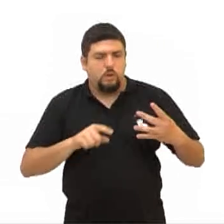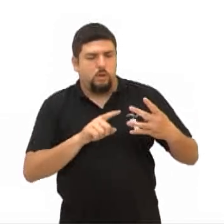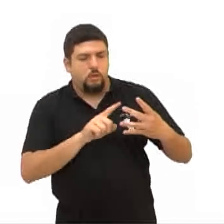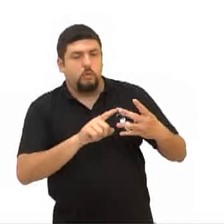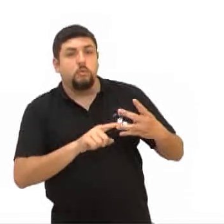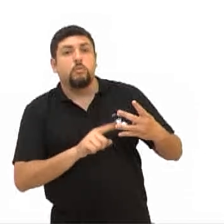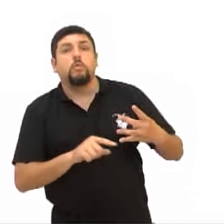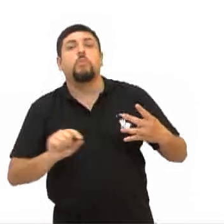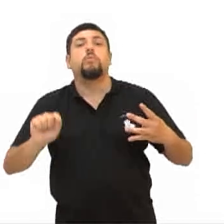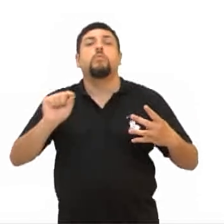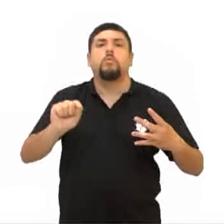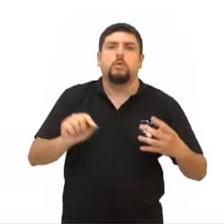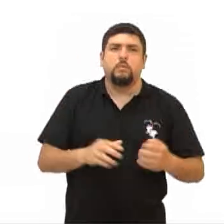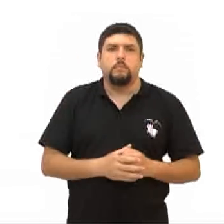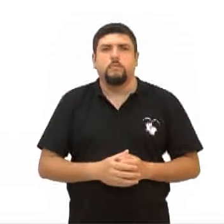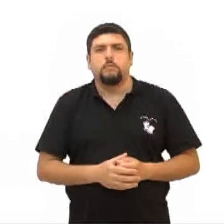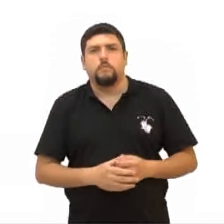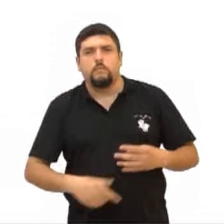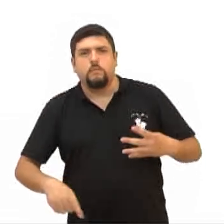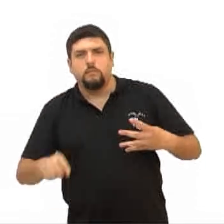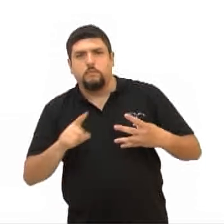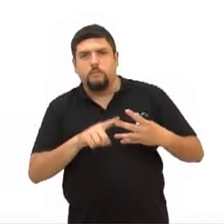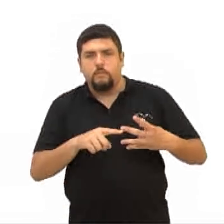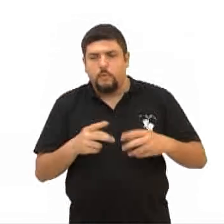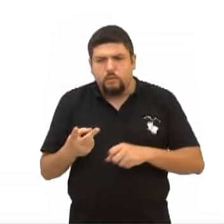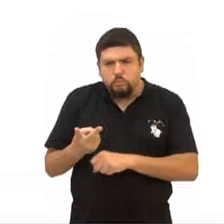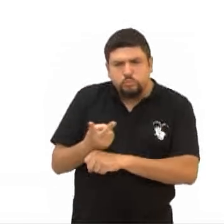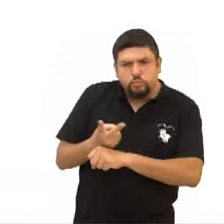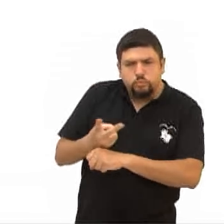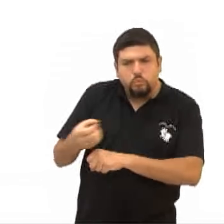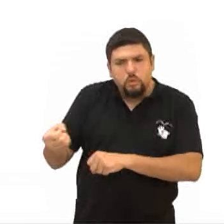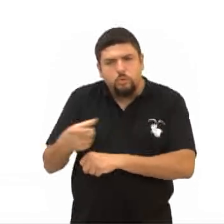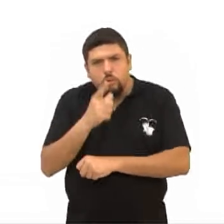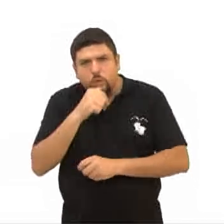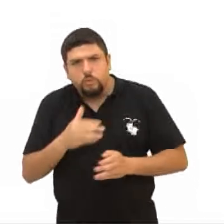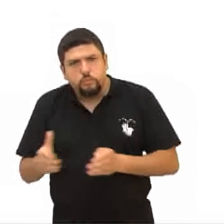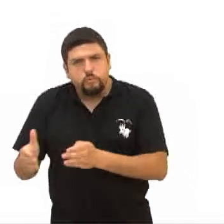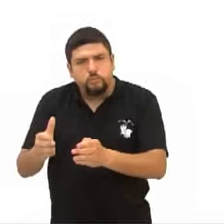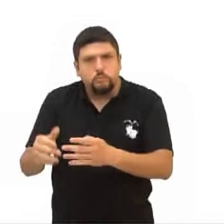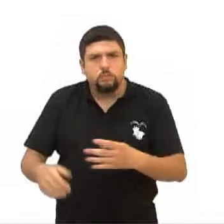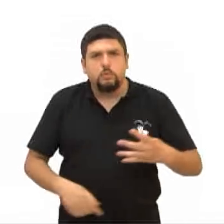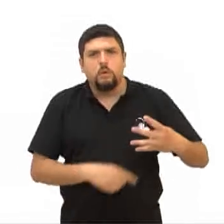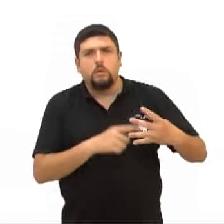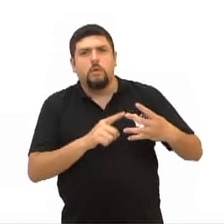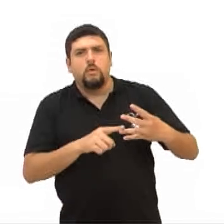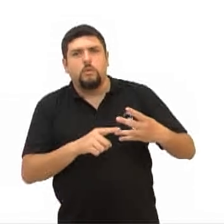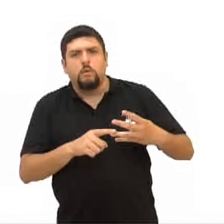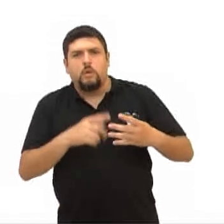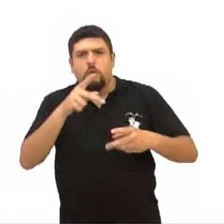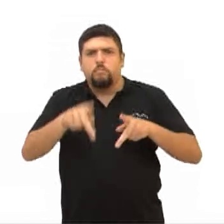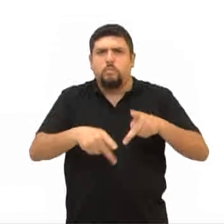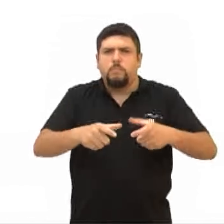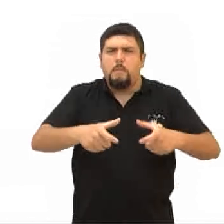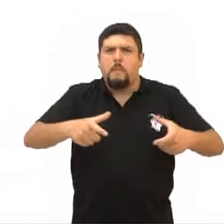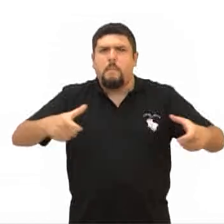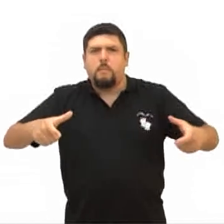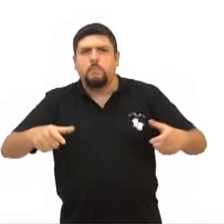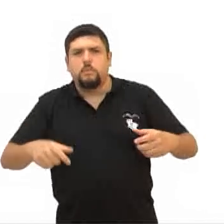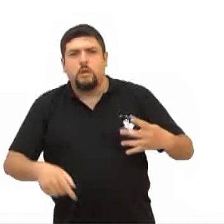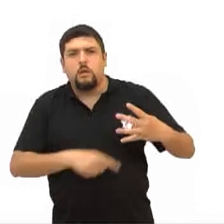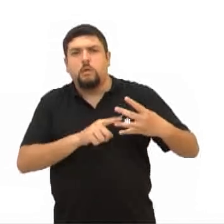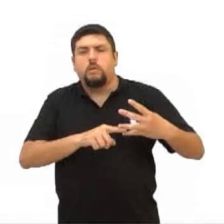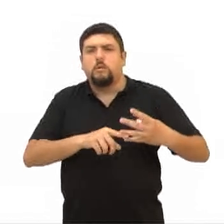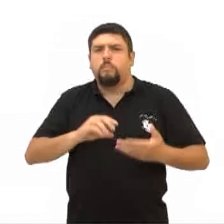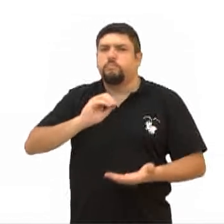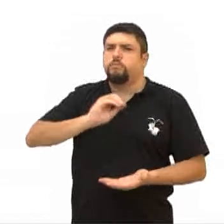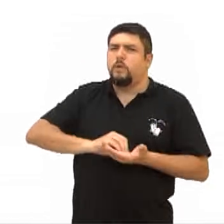fatores são a busca por novos mananciais, aumento da demanda e baixa educação que